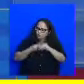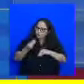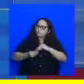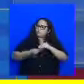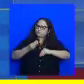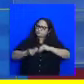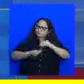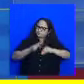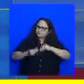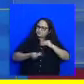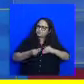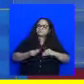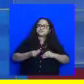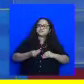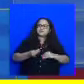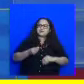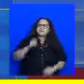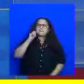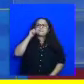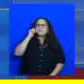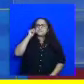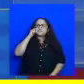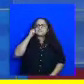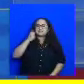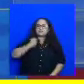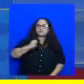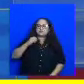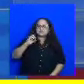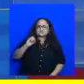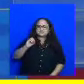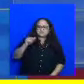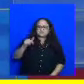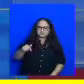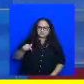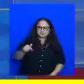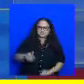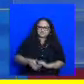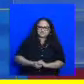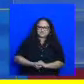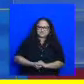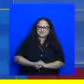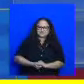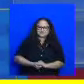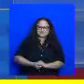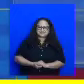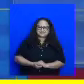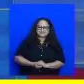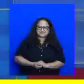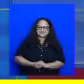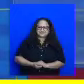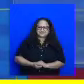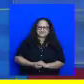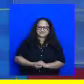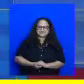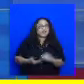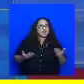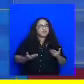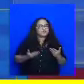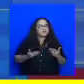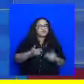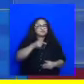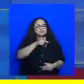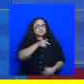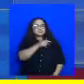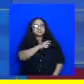girando. Bola preta 07. Preta 07. Hora de chamar o